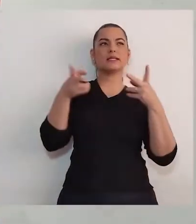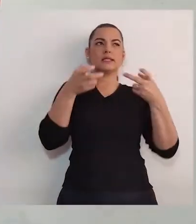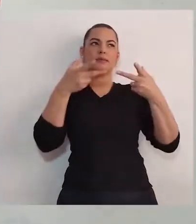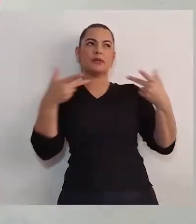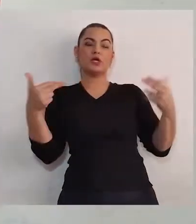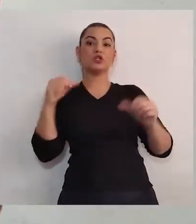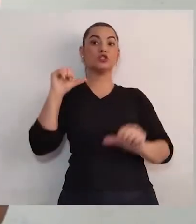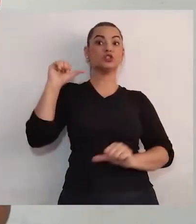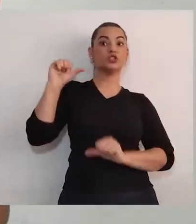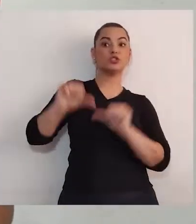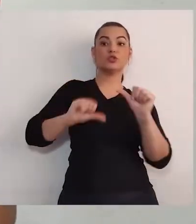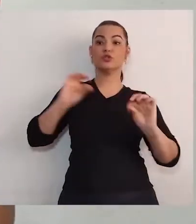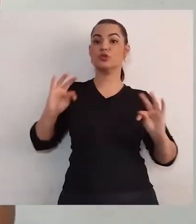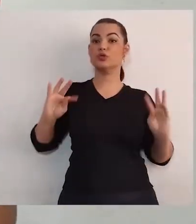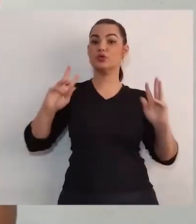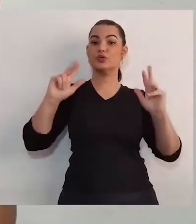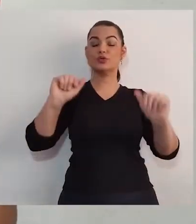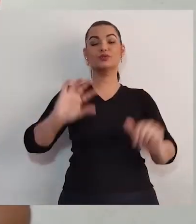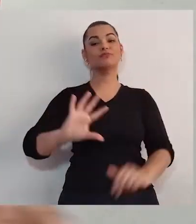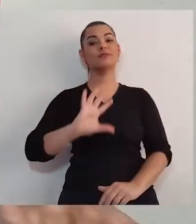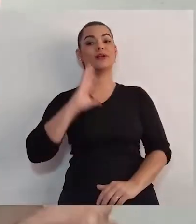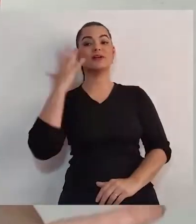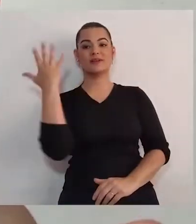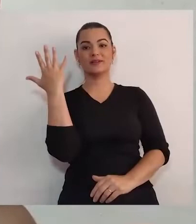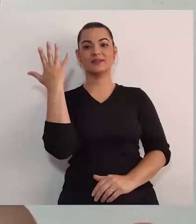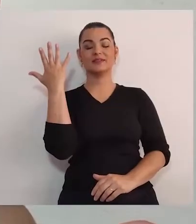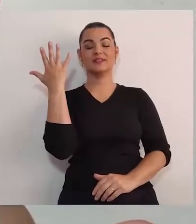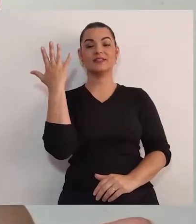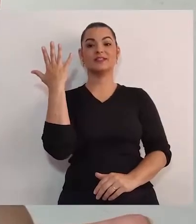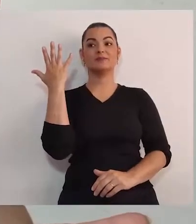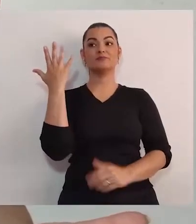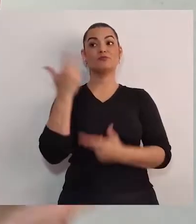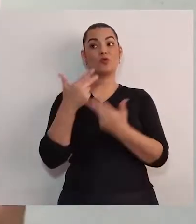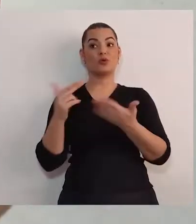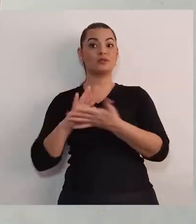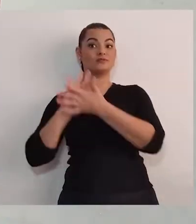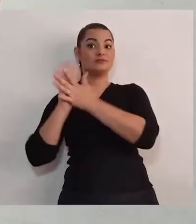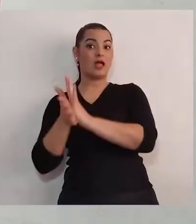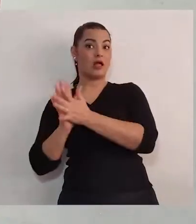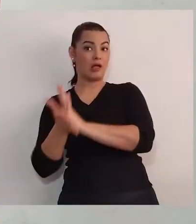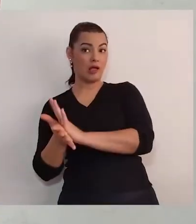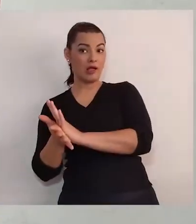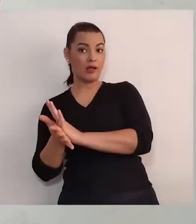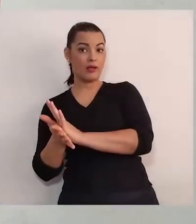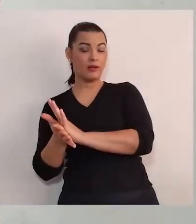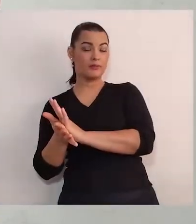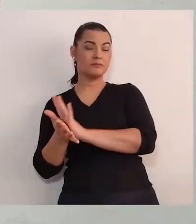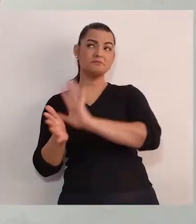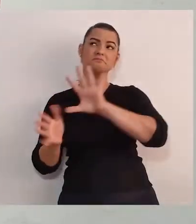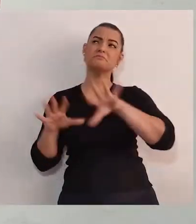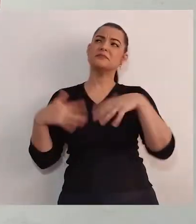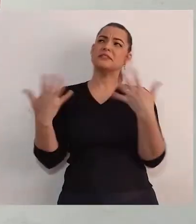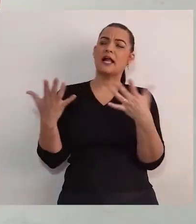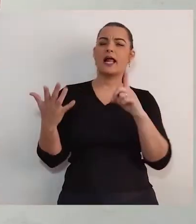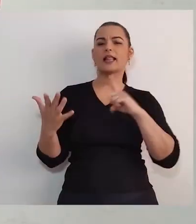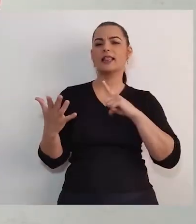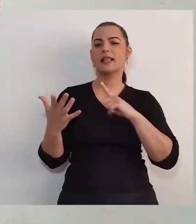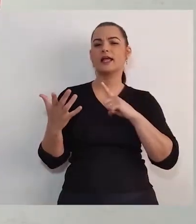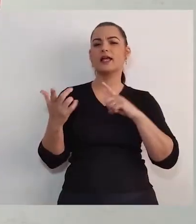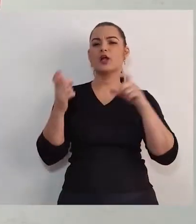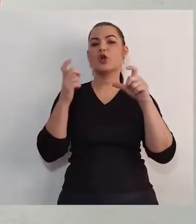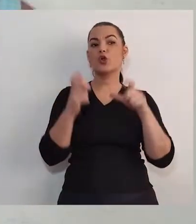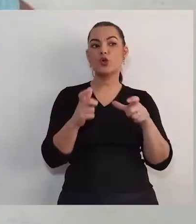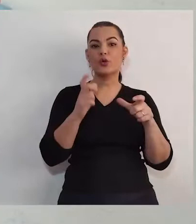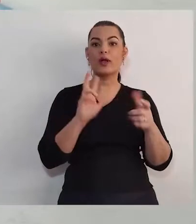as transformações que aconteceram. Degradantes? Será que eu tenho alguma situação de ocupação que não